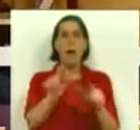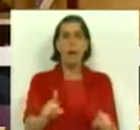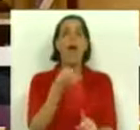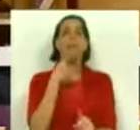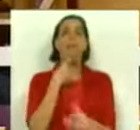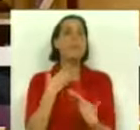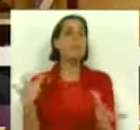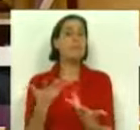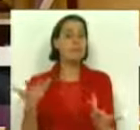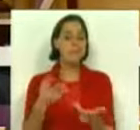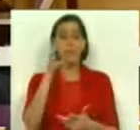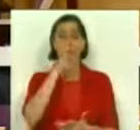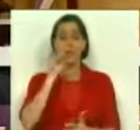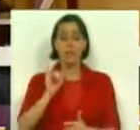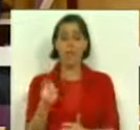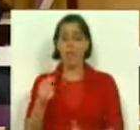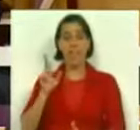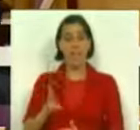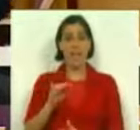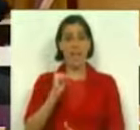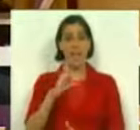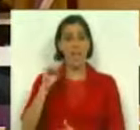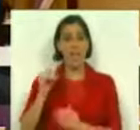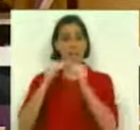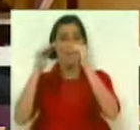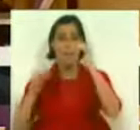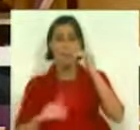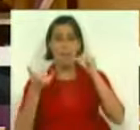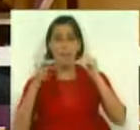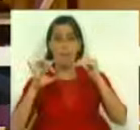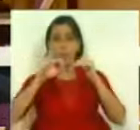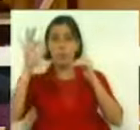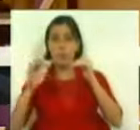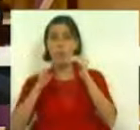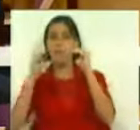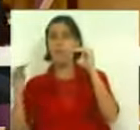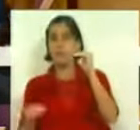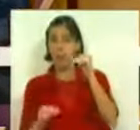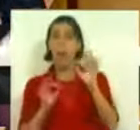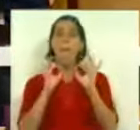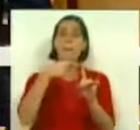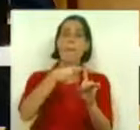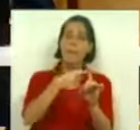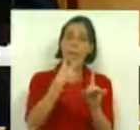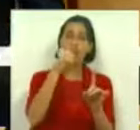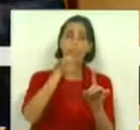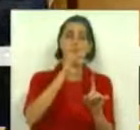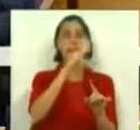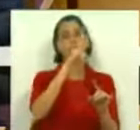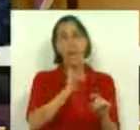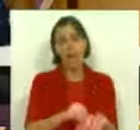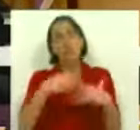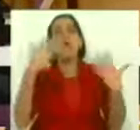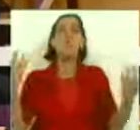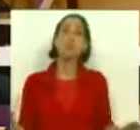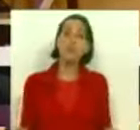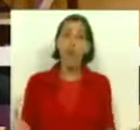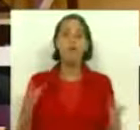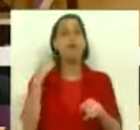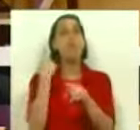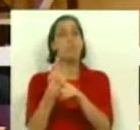Isso significa o quê? Que se a sua taxa de IRS for inferior a 28%, beneficiam dessa taxa de IRS. E,